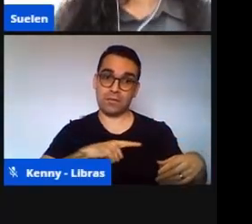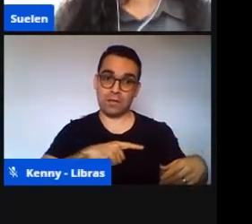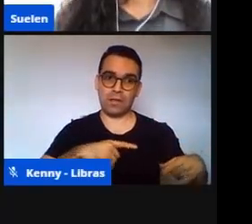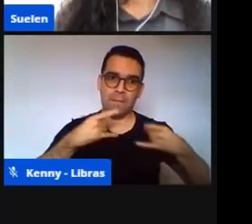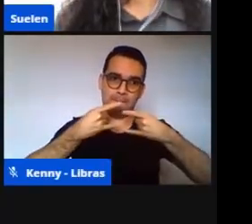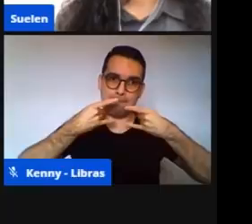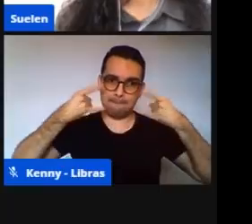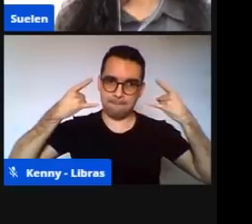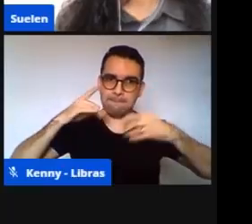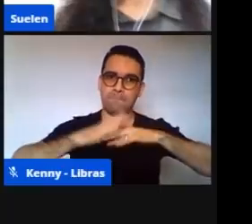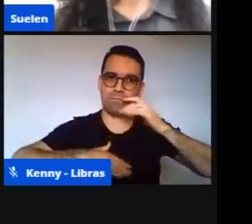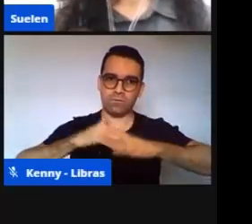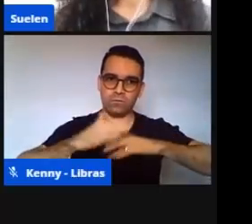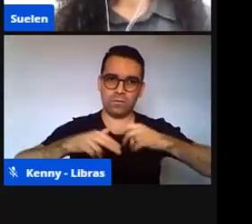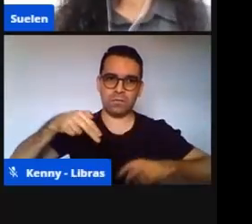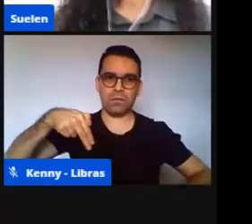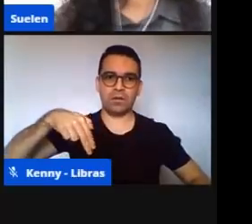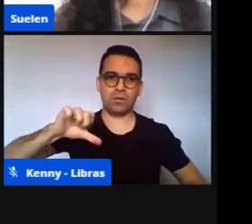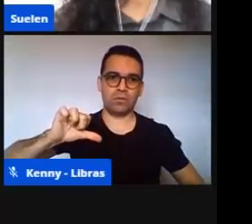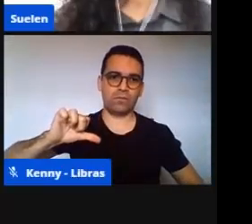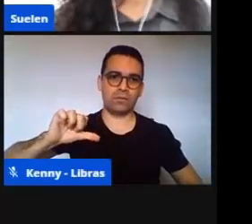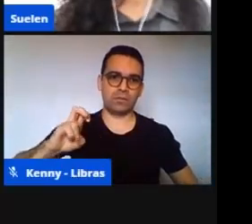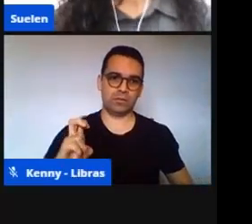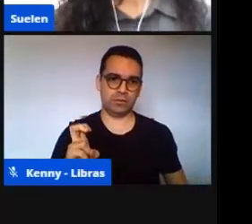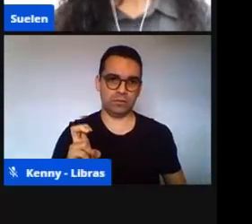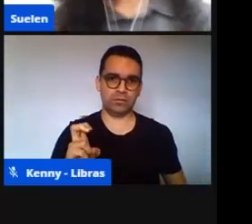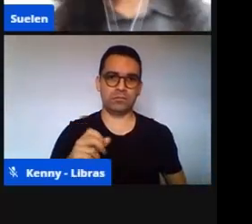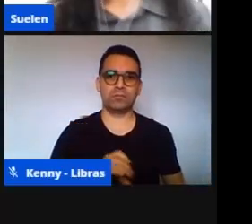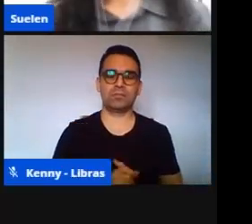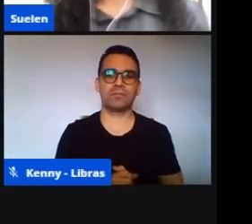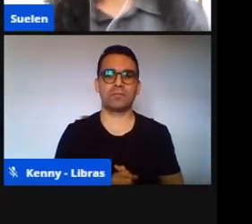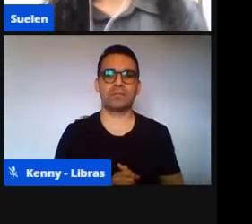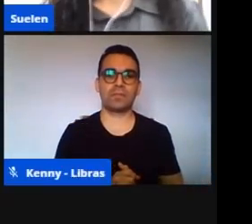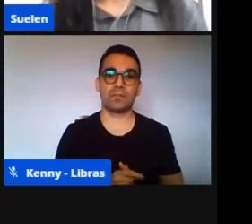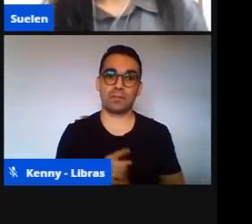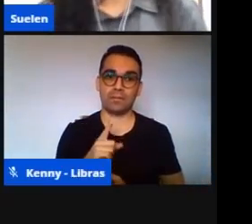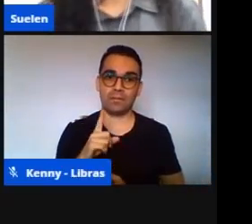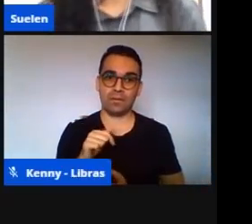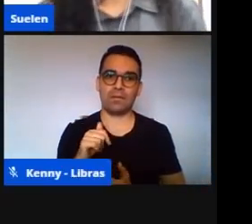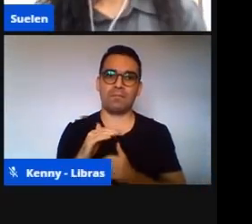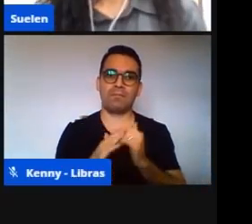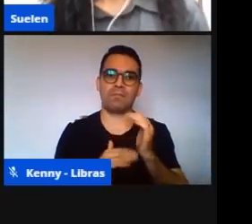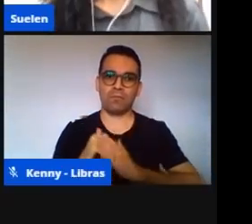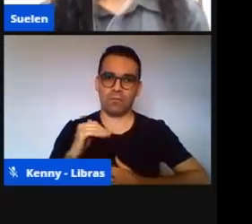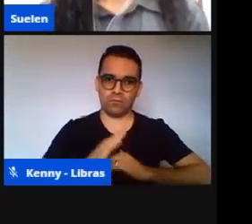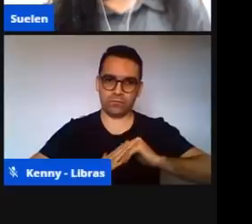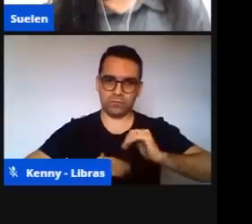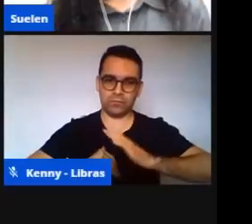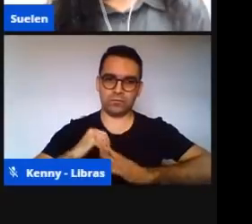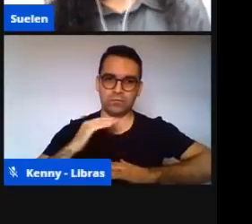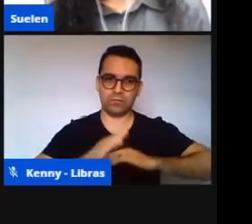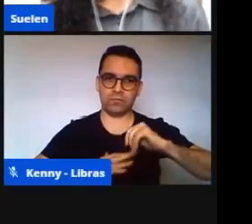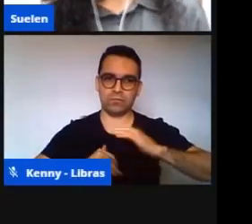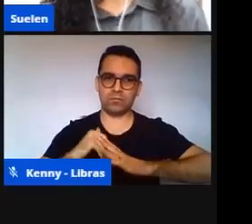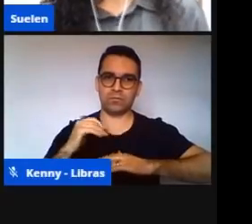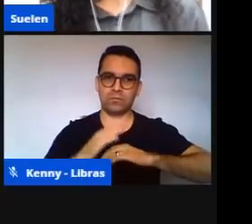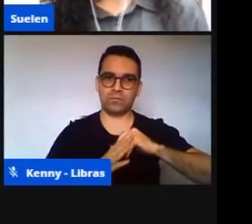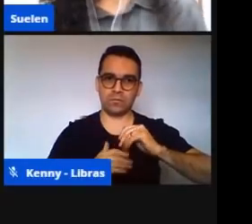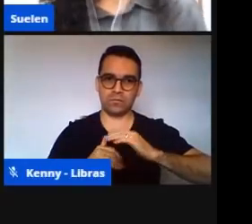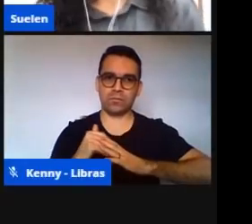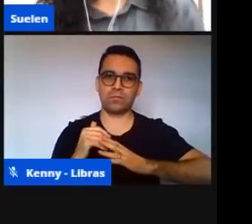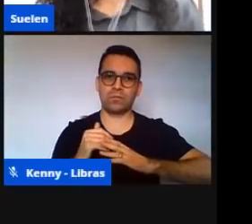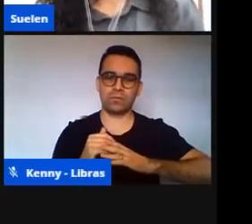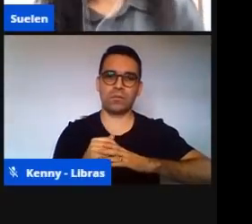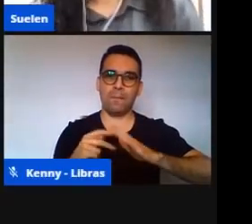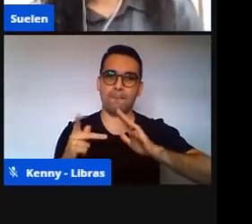a N95, PFF2, que são máscaras recomendadas para as cepas variantes